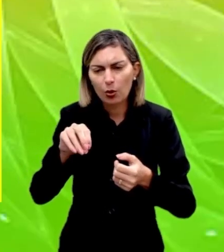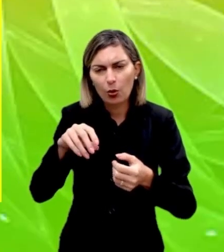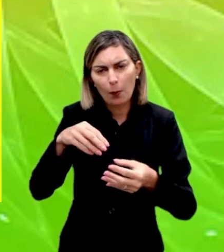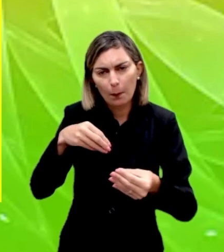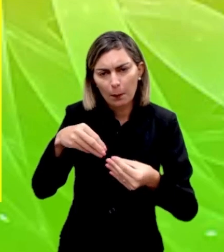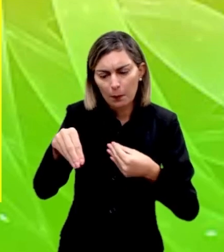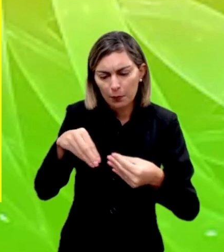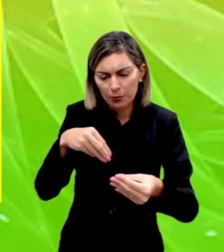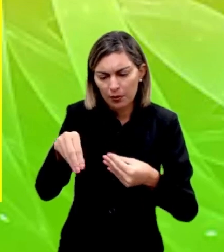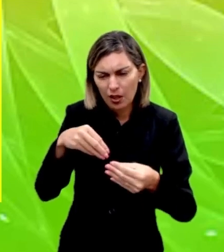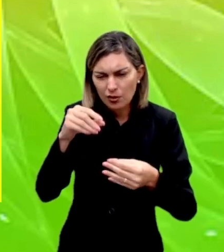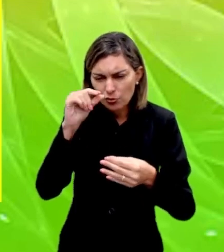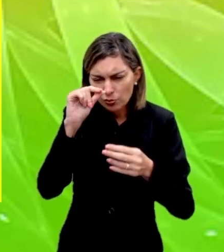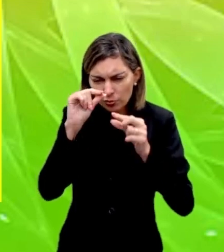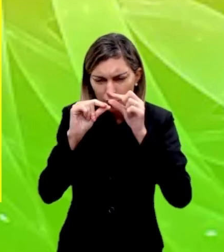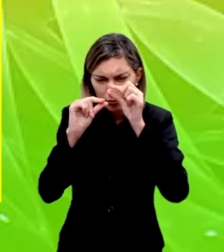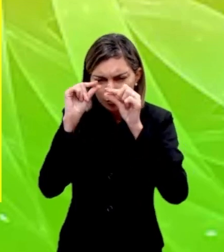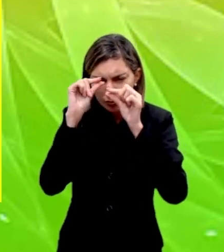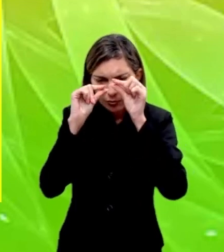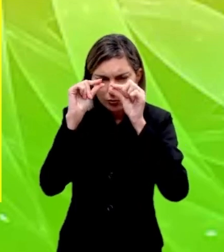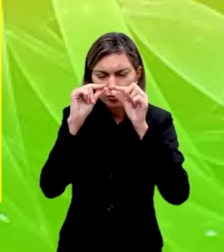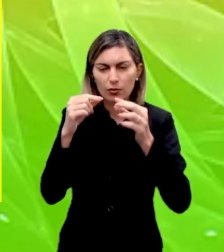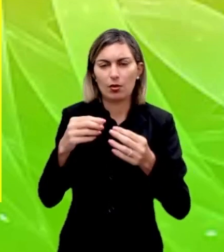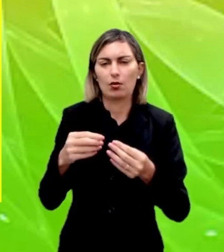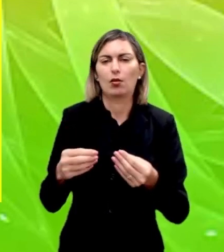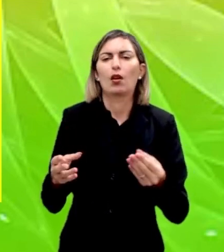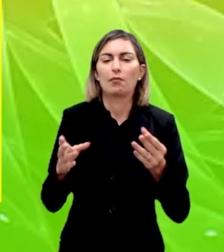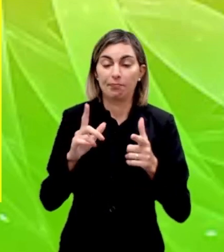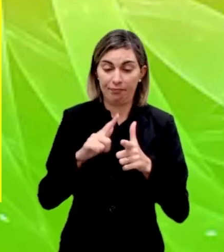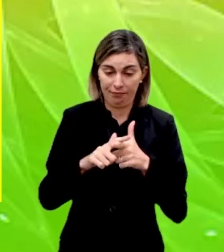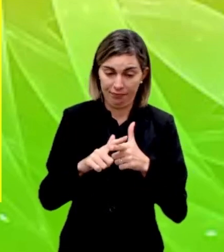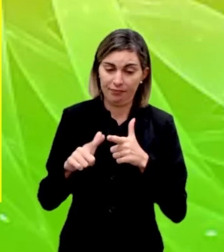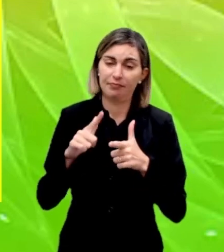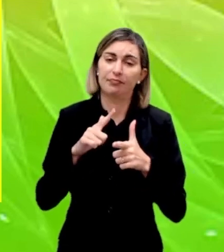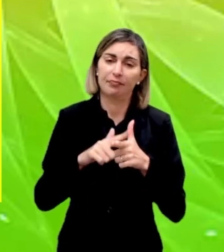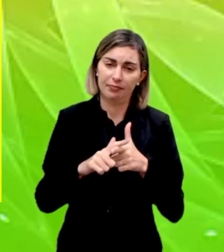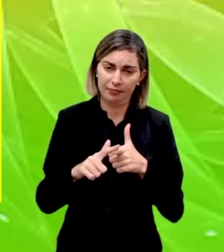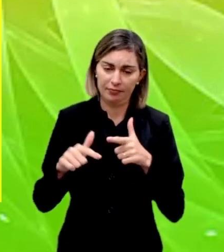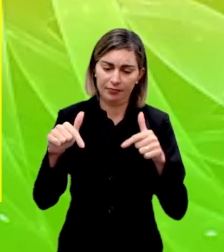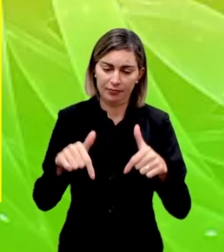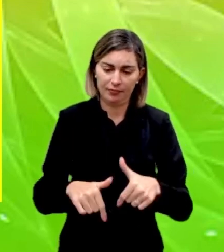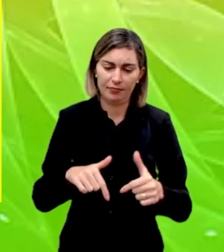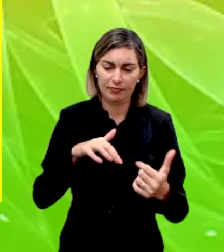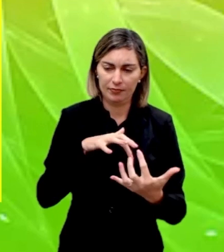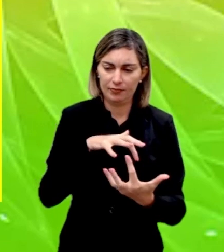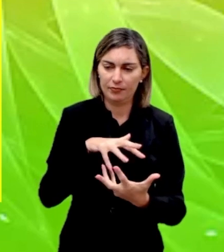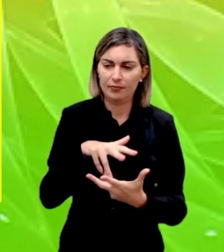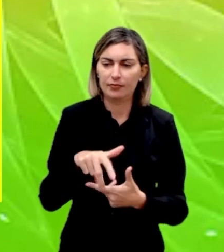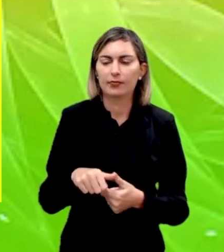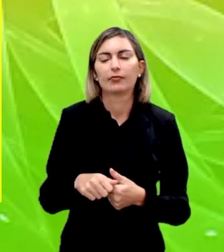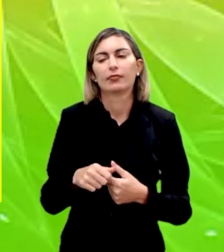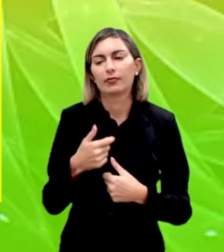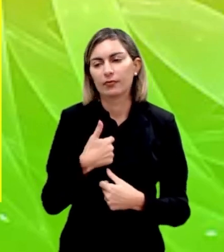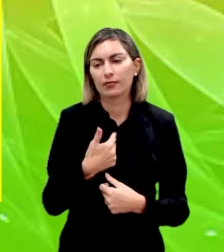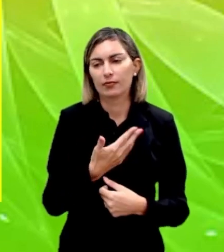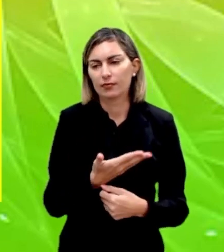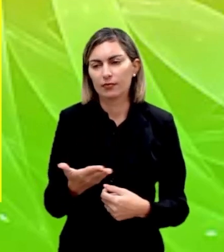microplástico. Isso é o grande problema atual da humanidade. Eu diria